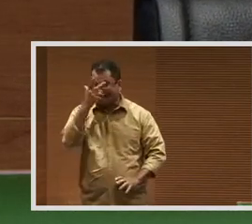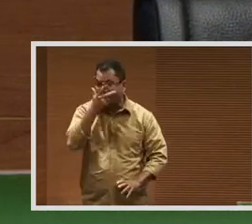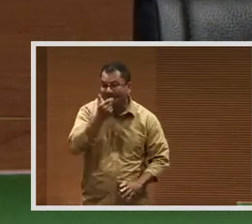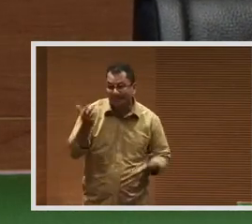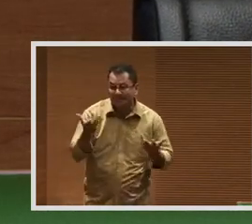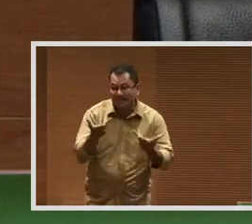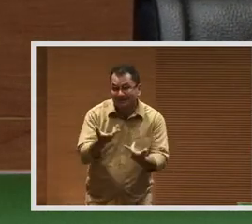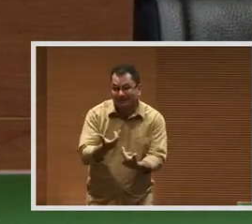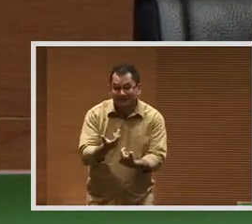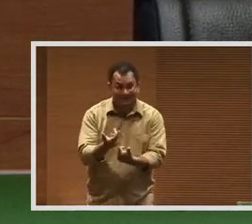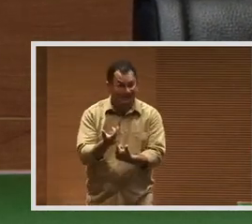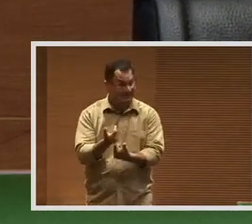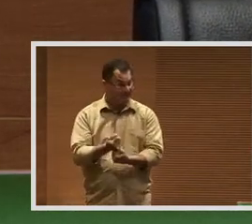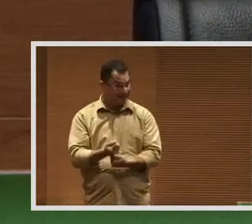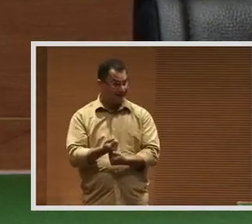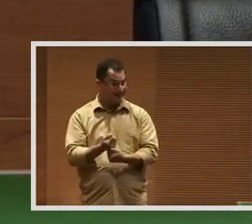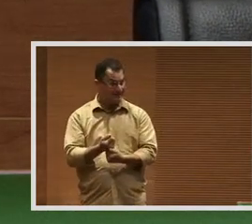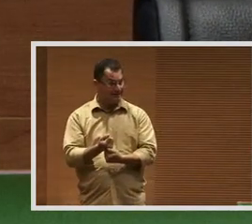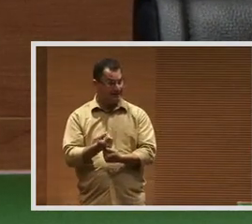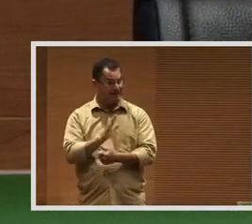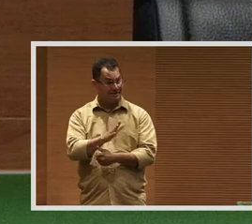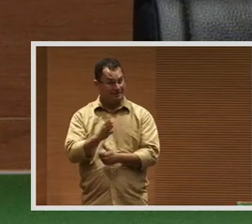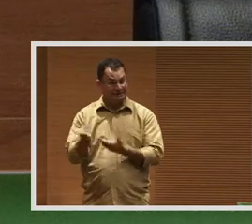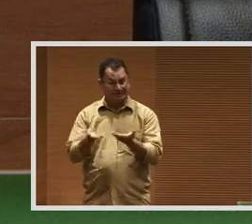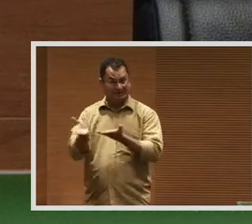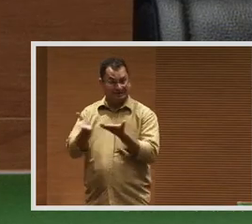plantão, e é aquele desastre.